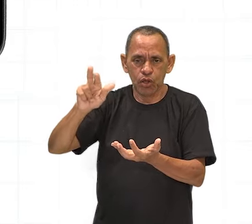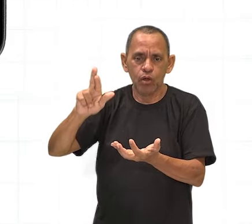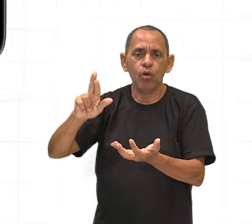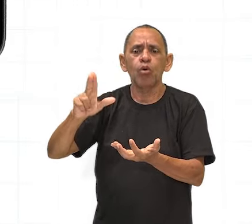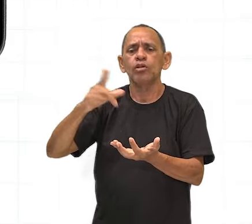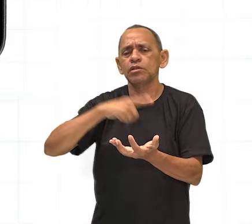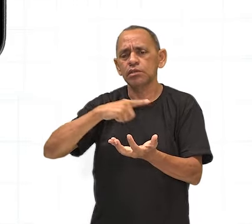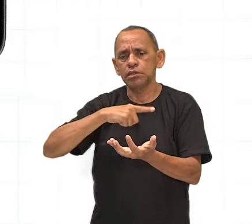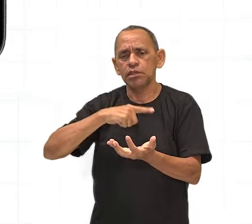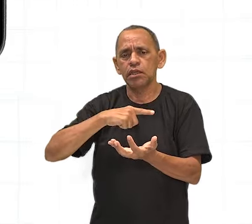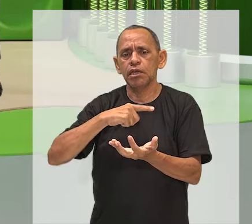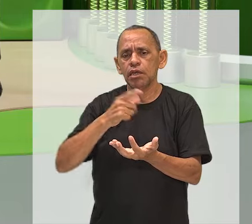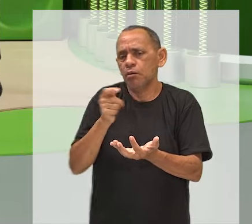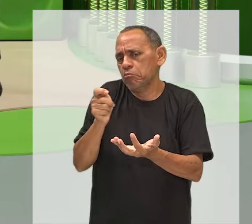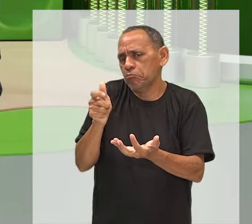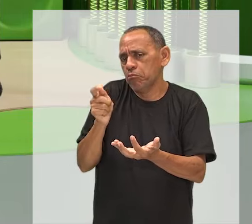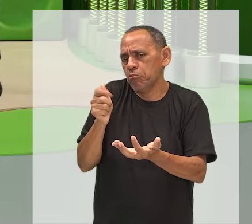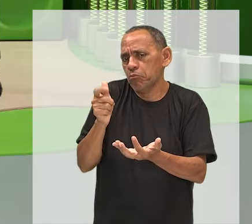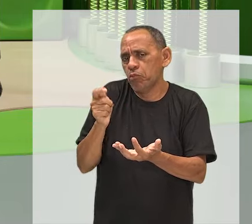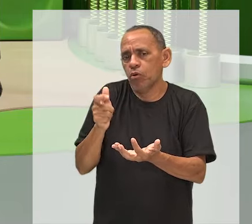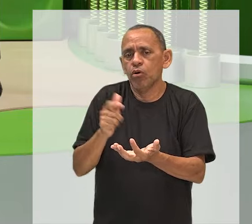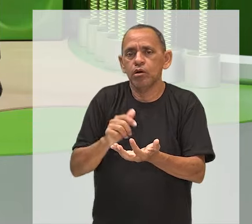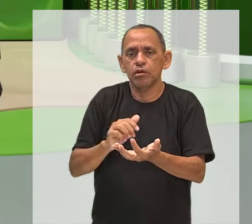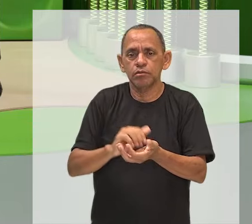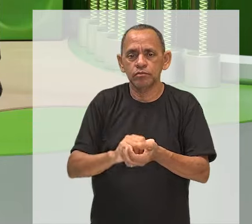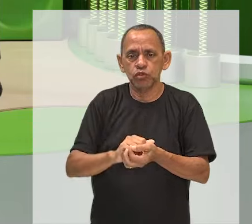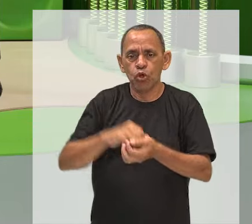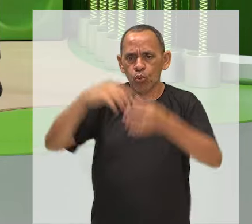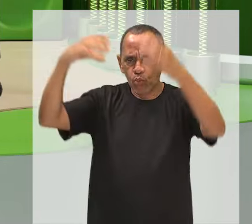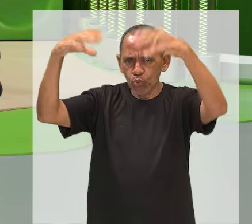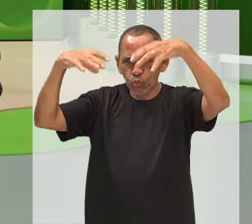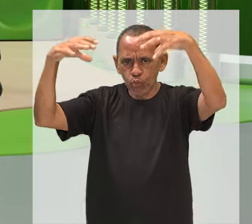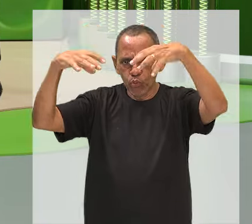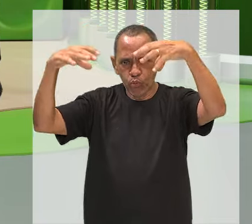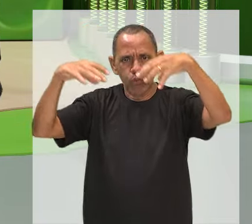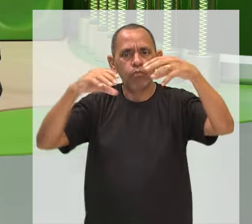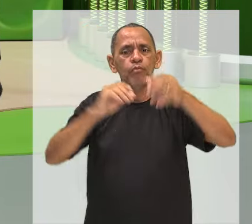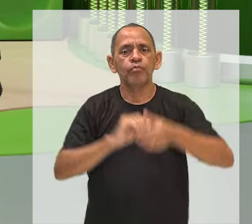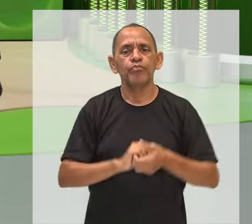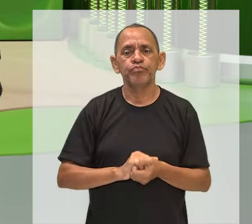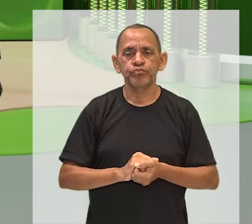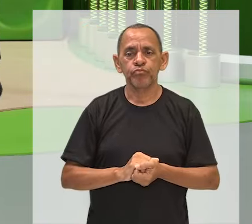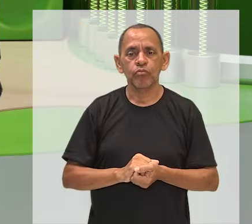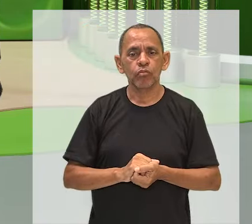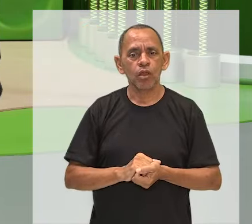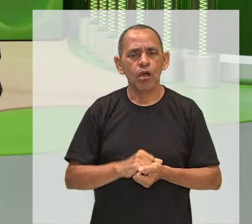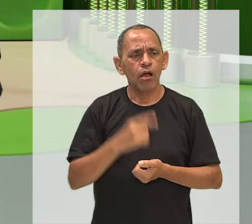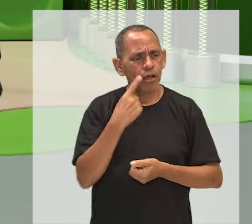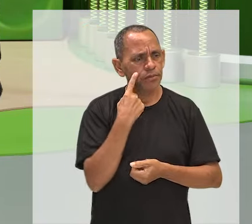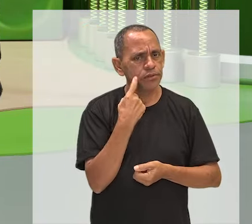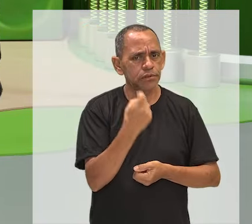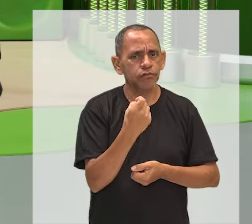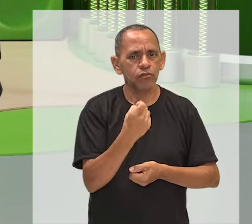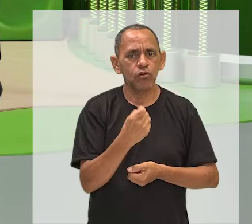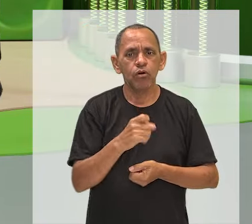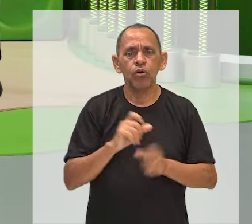vai passando para as outras áreas, certo? Então, tudo isso aí a gente observou, né, que é o